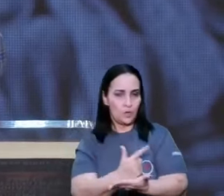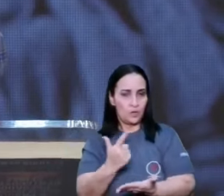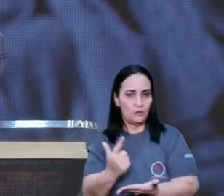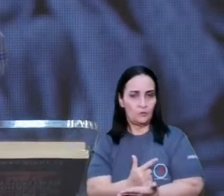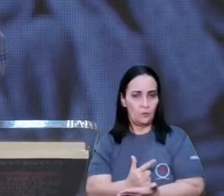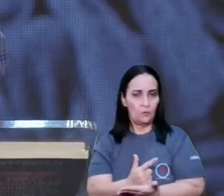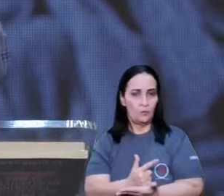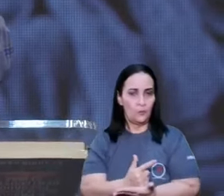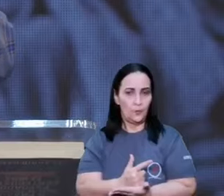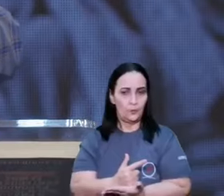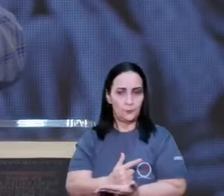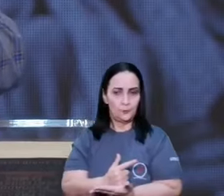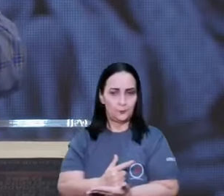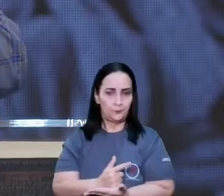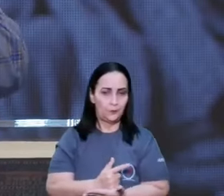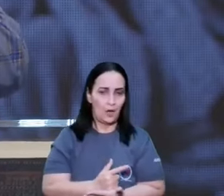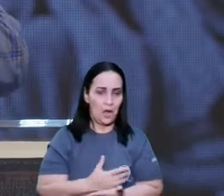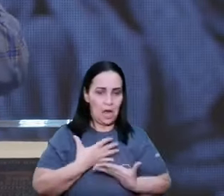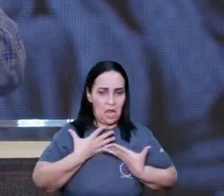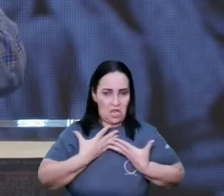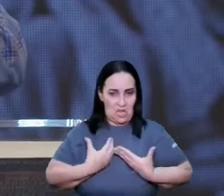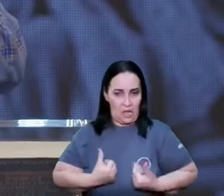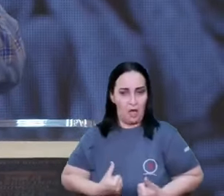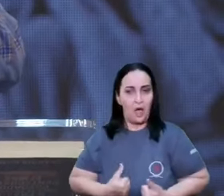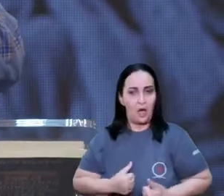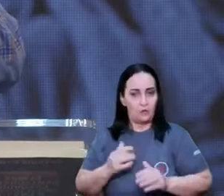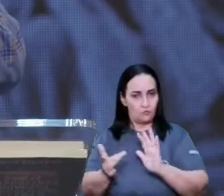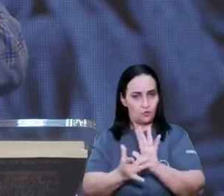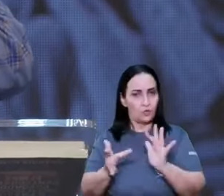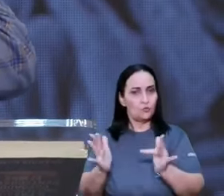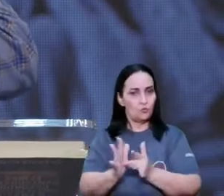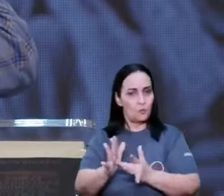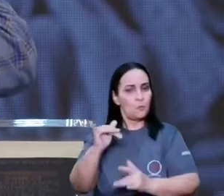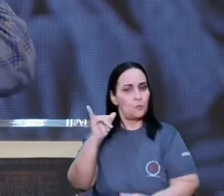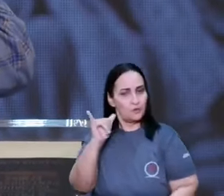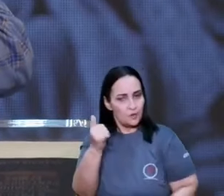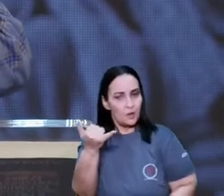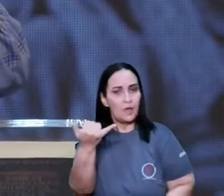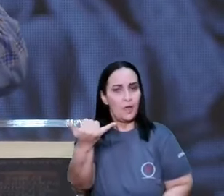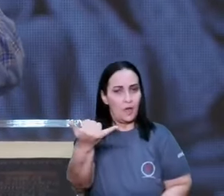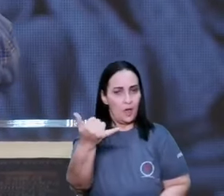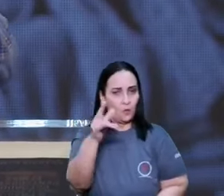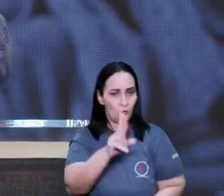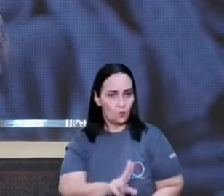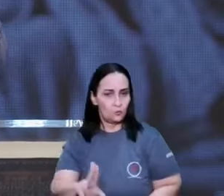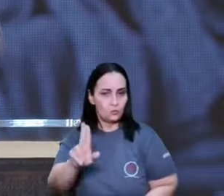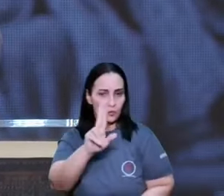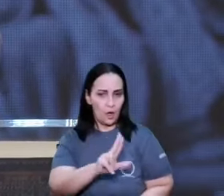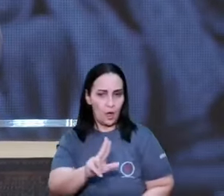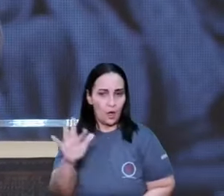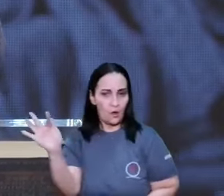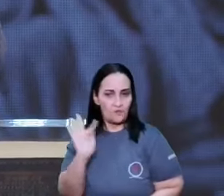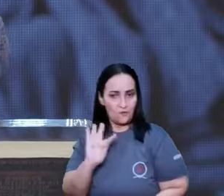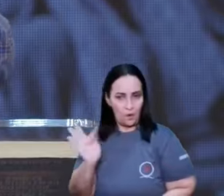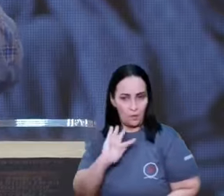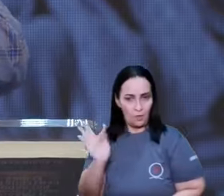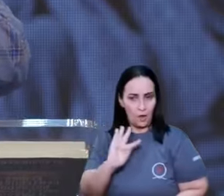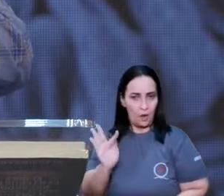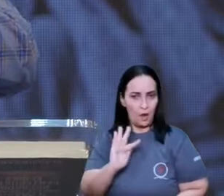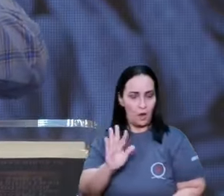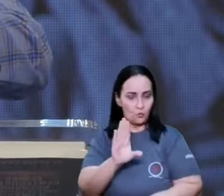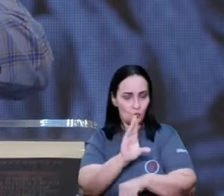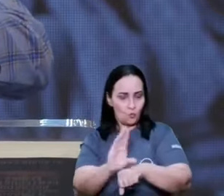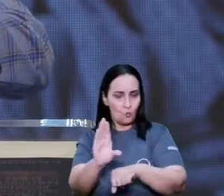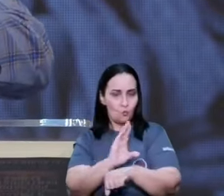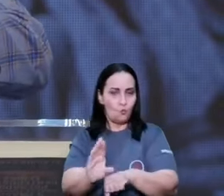homem Jesus e eu estou tendo o privilégio desses livros est sendo usado por uma faculdade no curso de psicologia